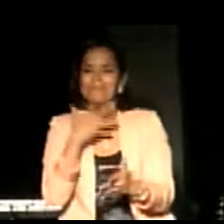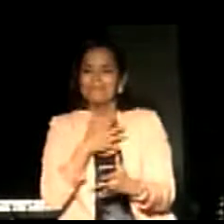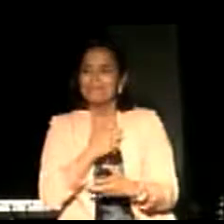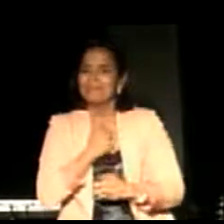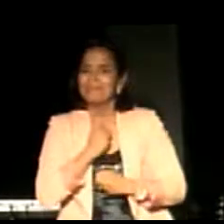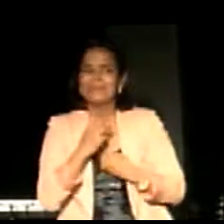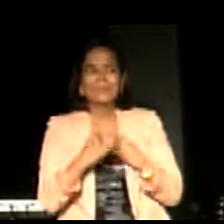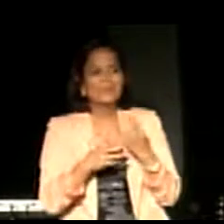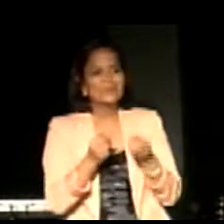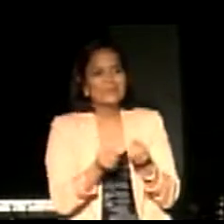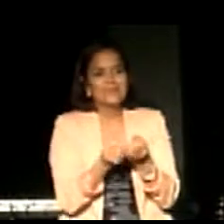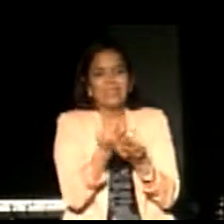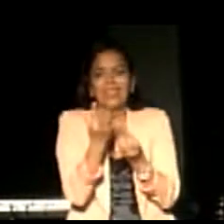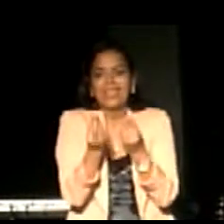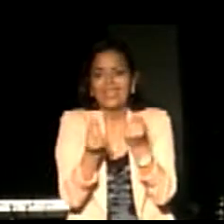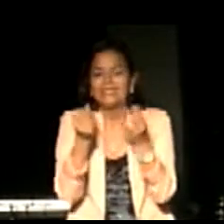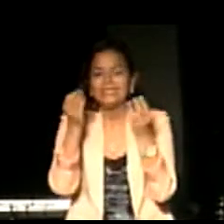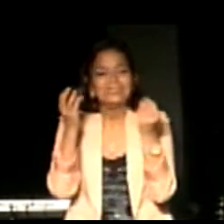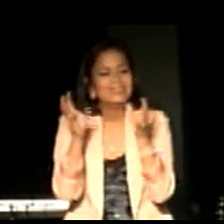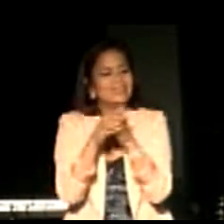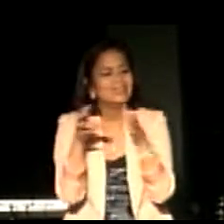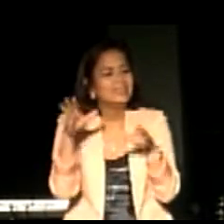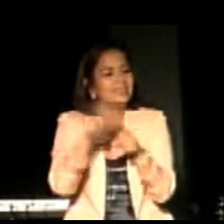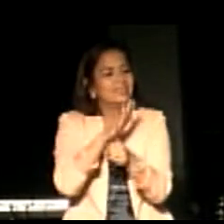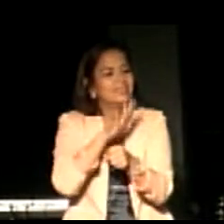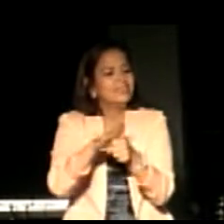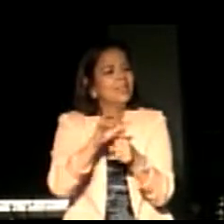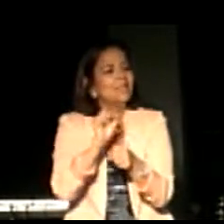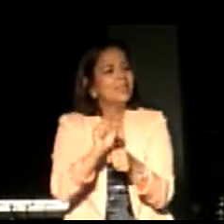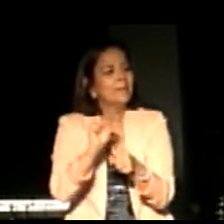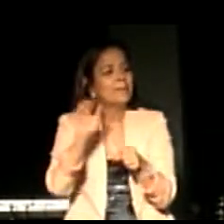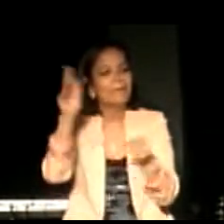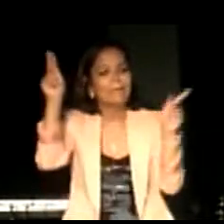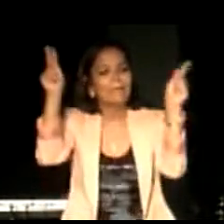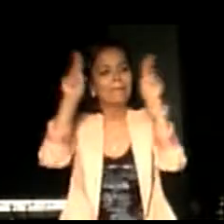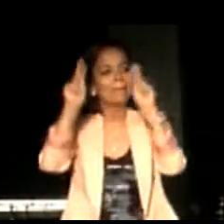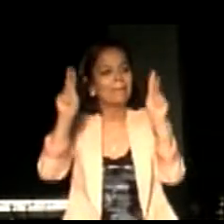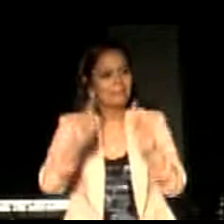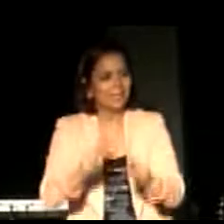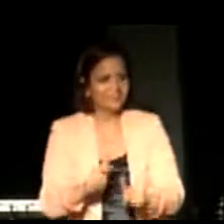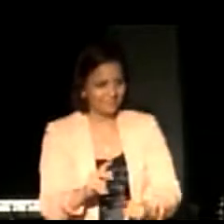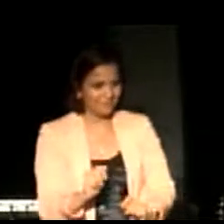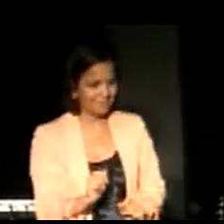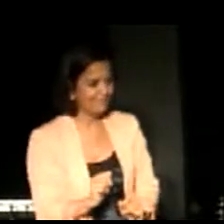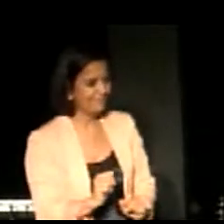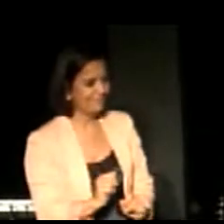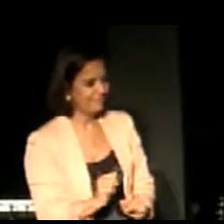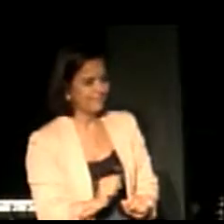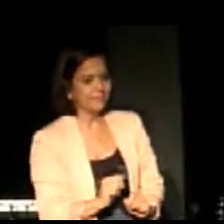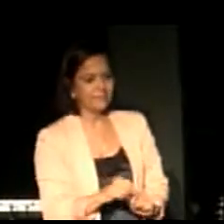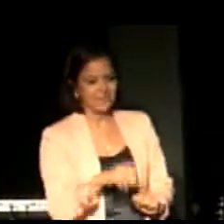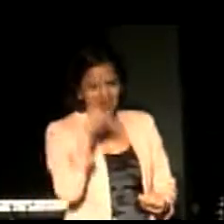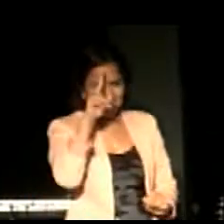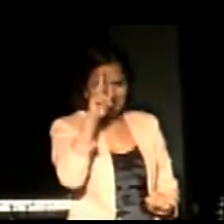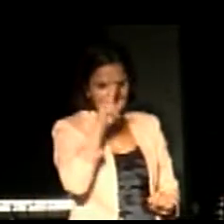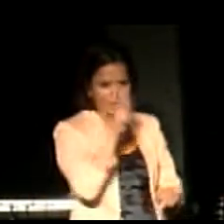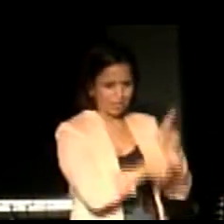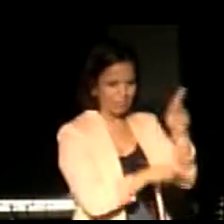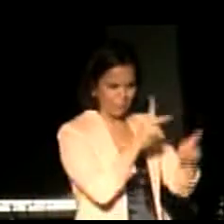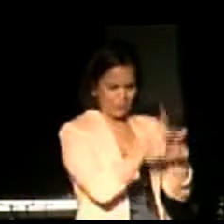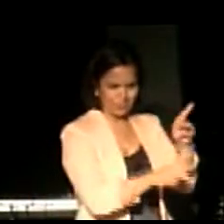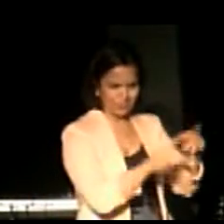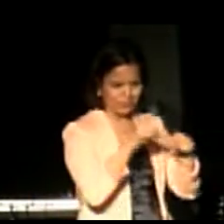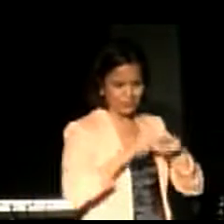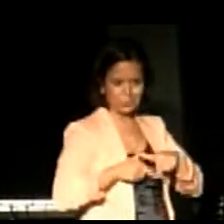na abundância de paz. Havia paz para o povo judeu naquele momento?